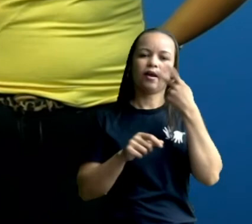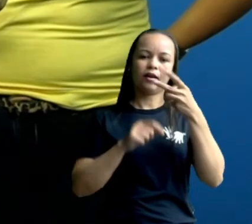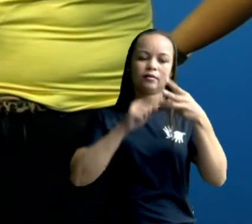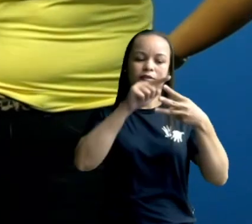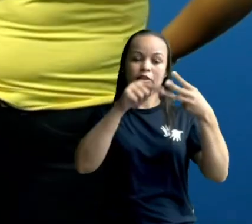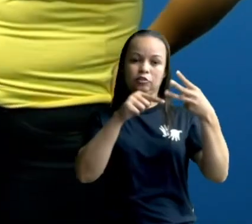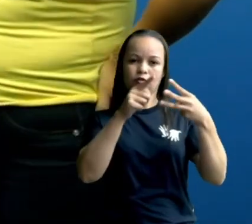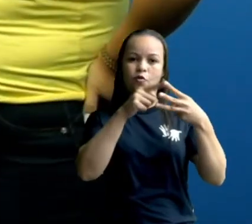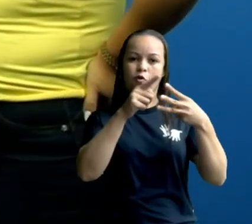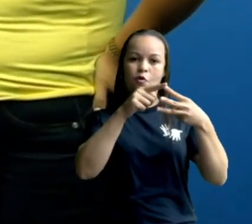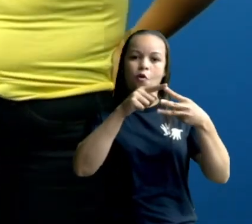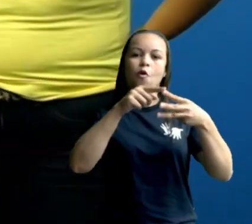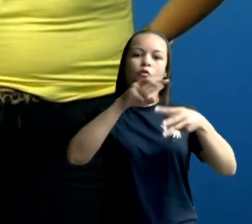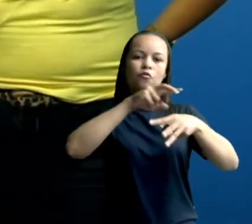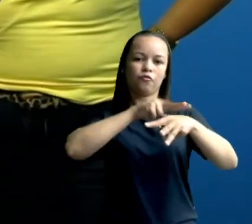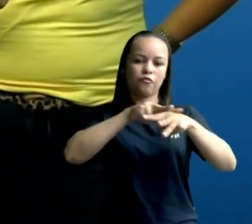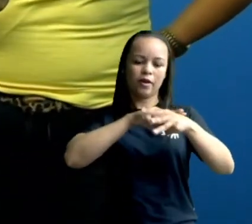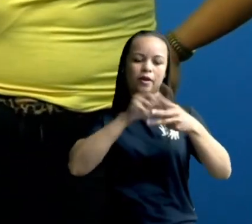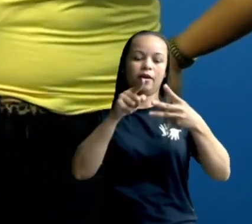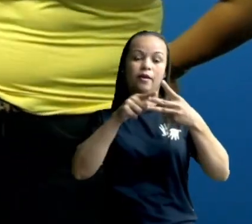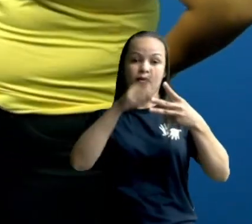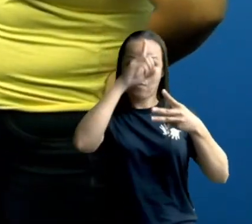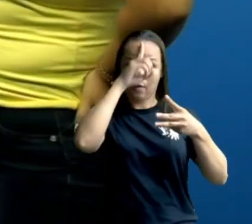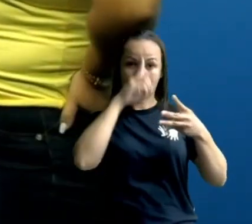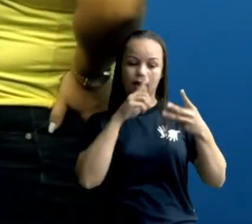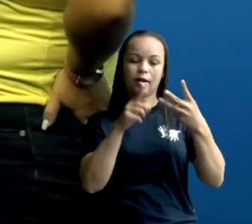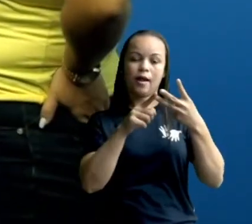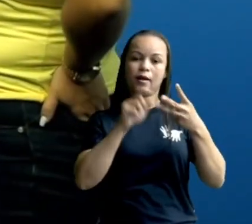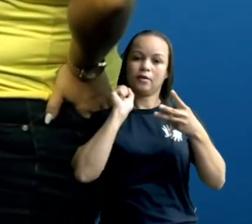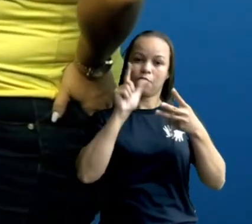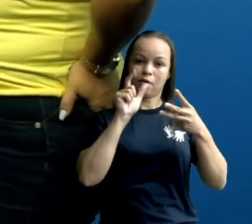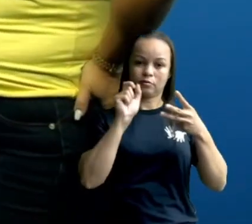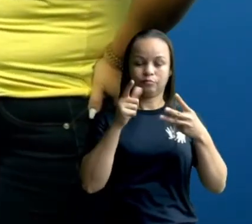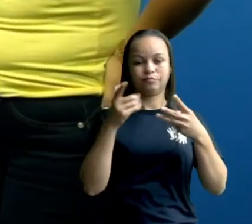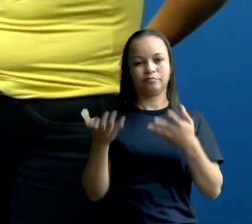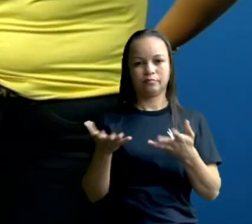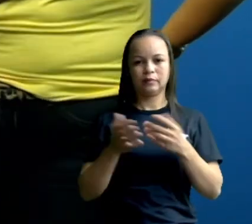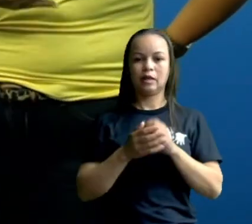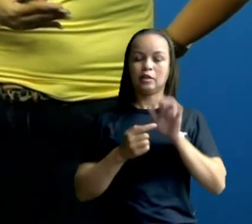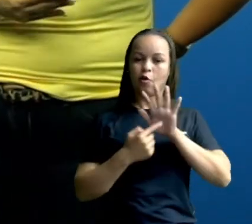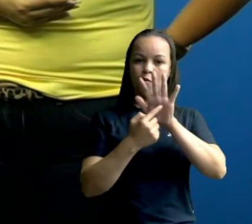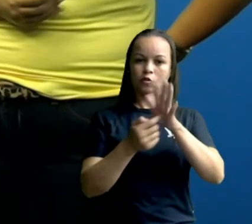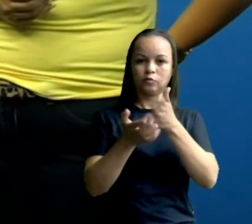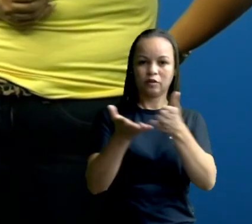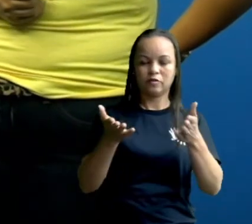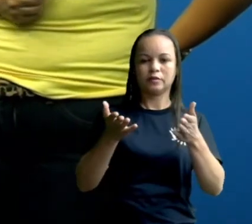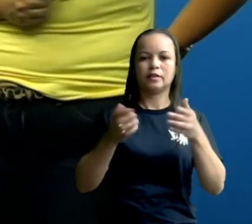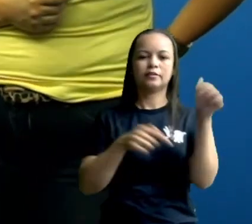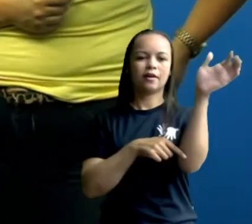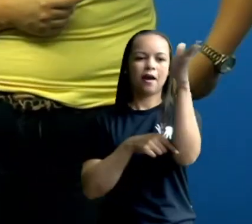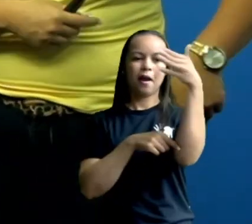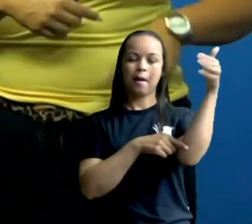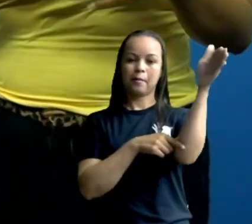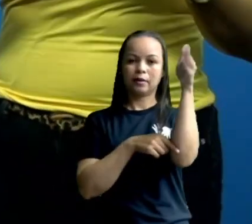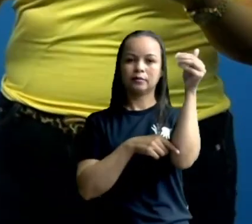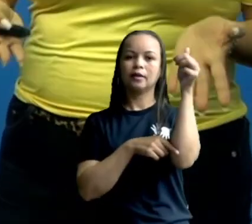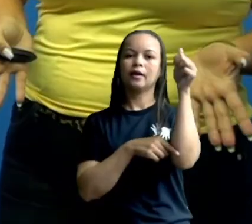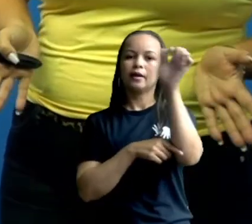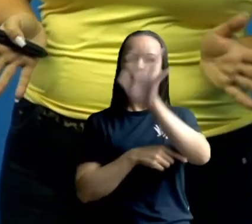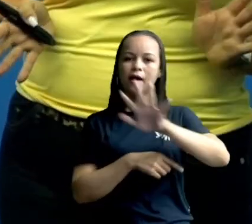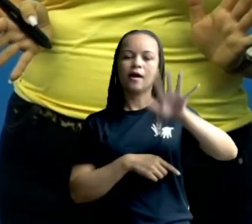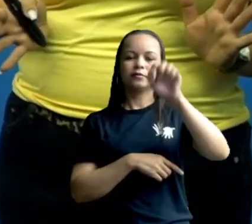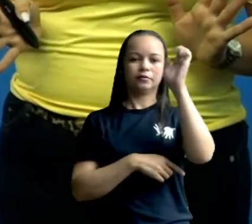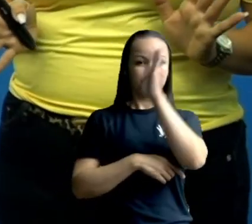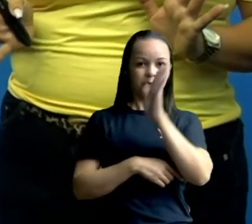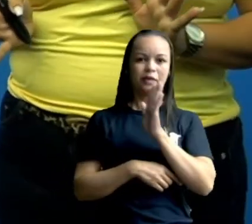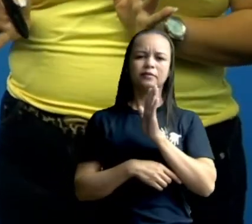o amarelo e o azul. E olha só, eu trouxe para vocês aqui a bandeira do nosso país, a bandeira do Brasil. Todo